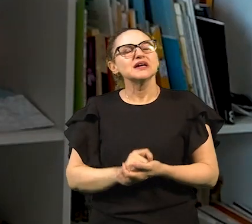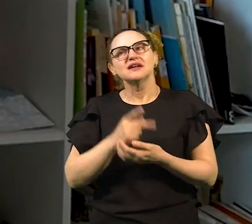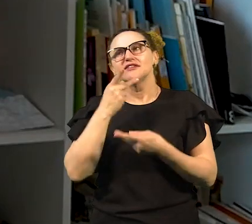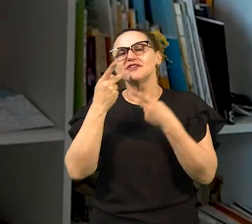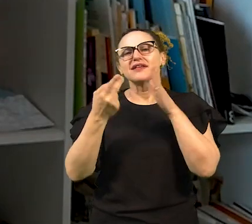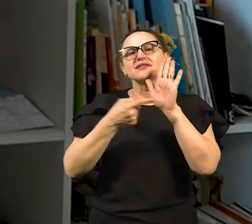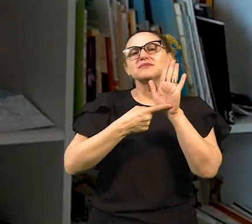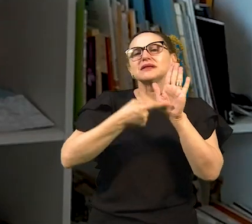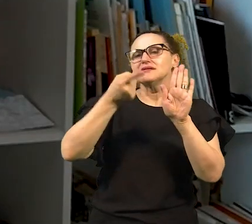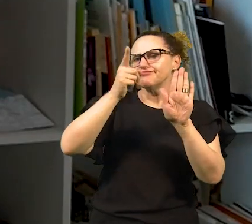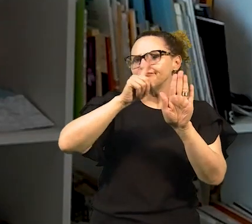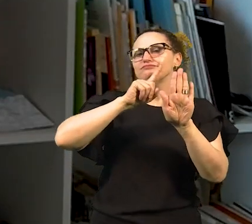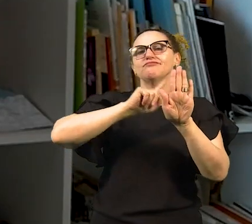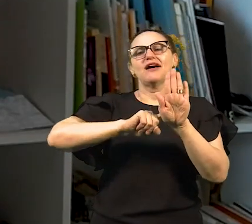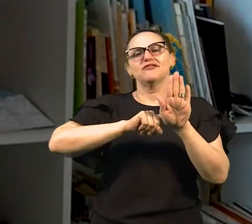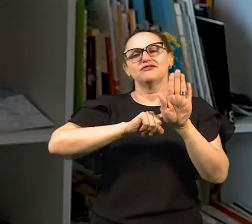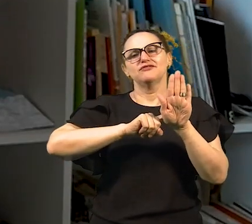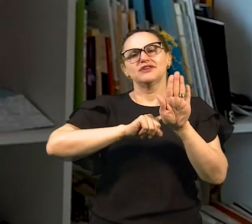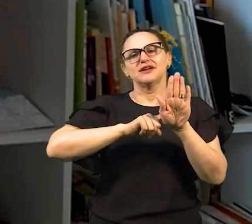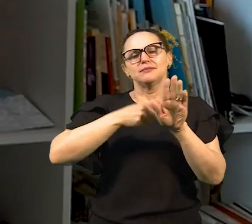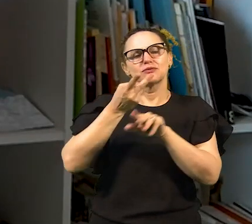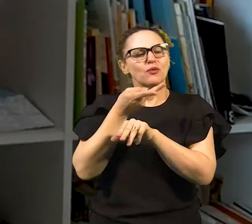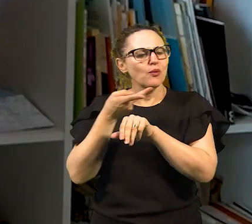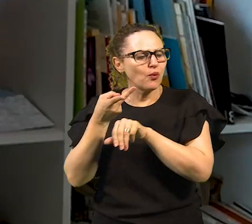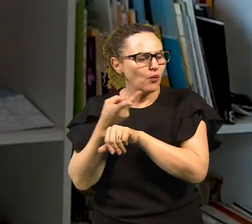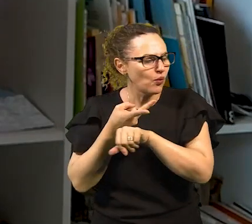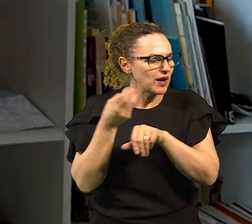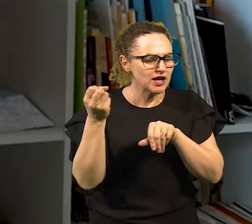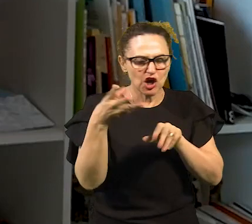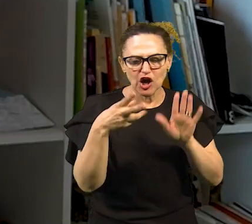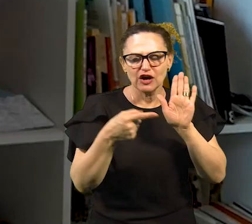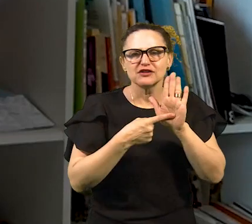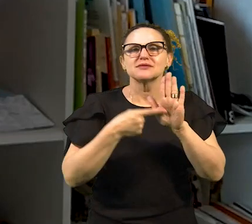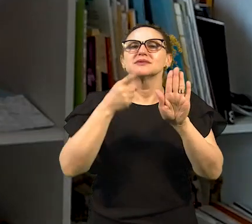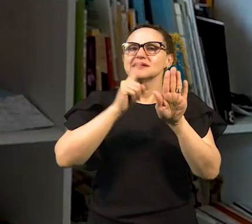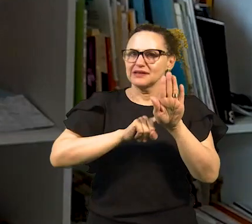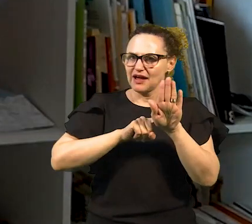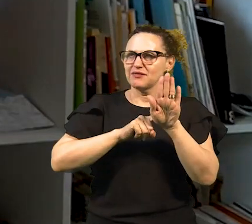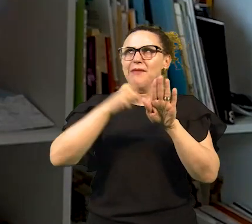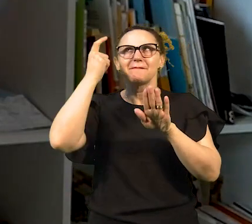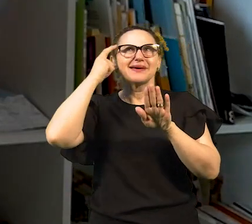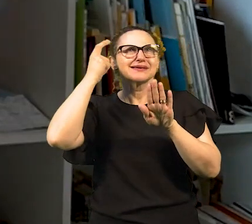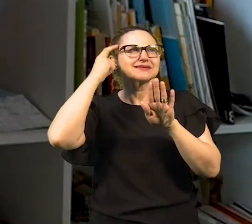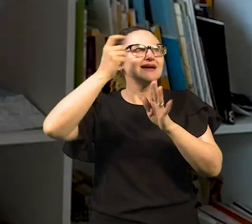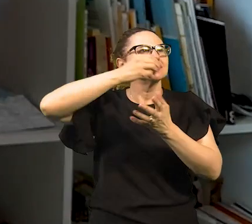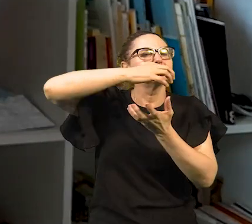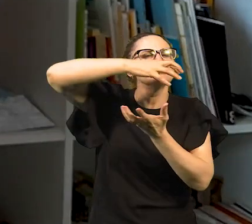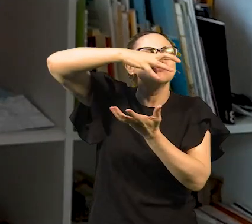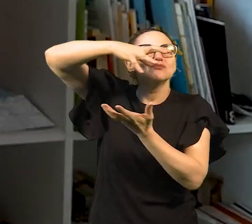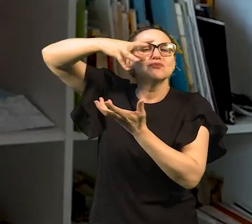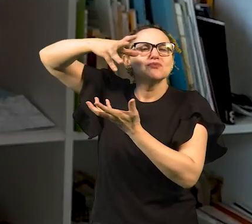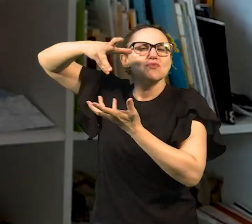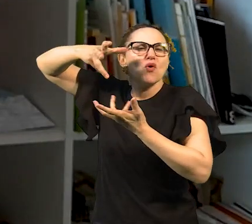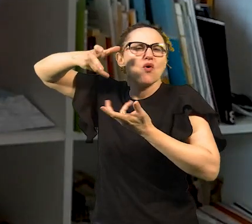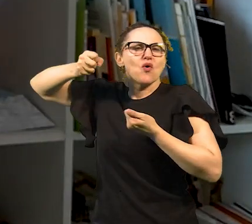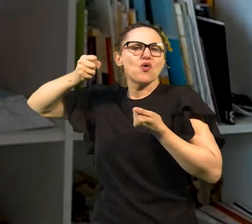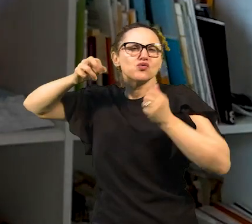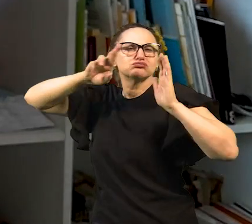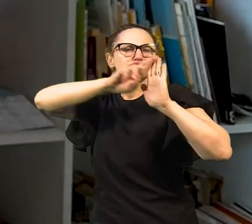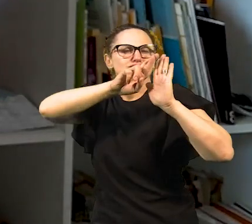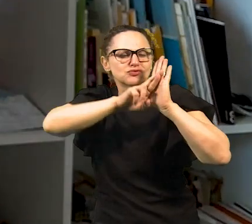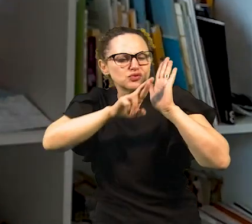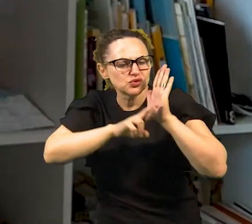metáforas para a gente pensar o mundo, para a gente pensar esses rituais que são feitos à